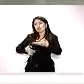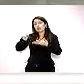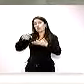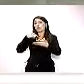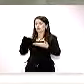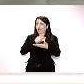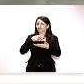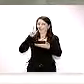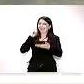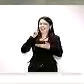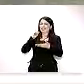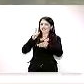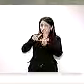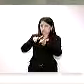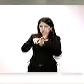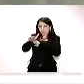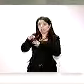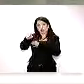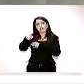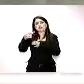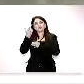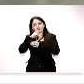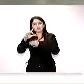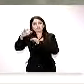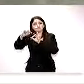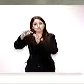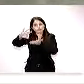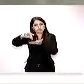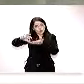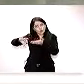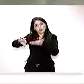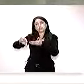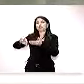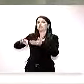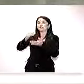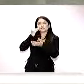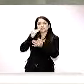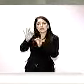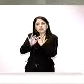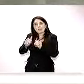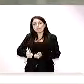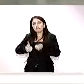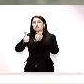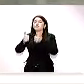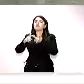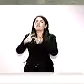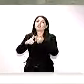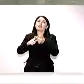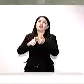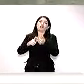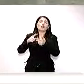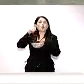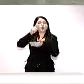do tribunal realizando suas admissões em em consonância com as normas da administração pública